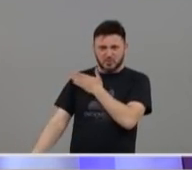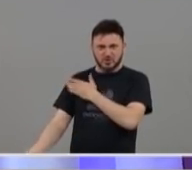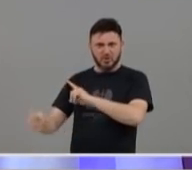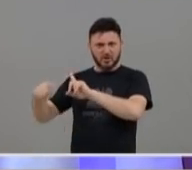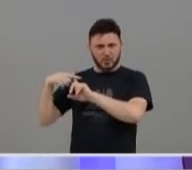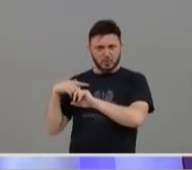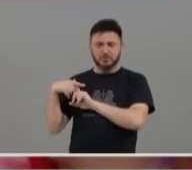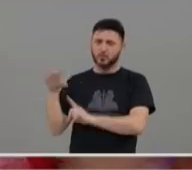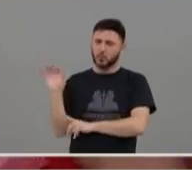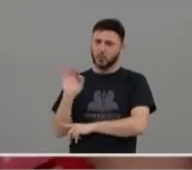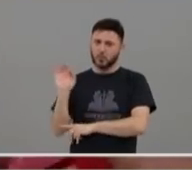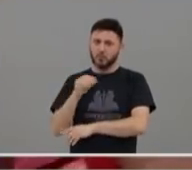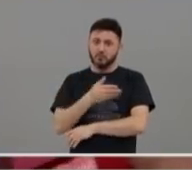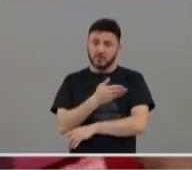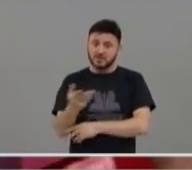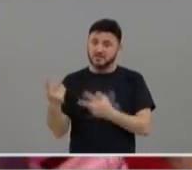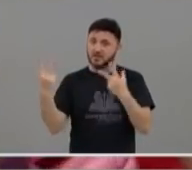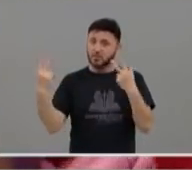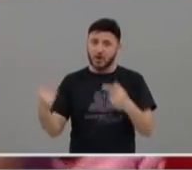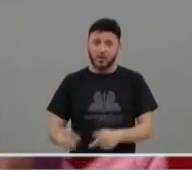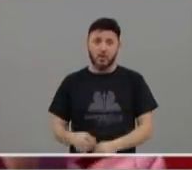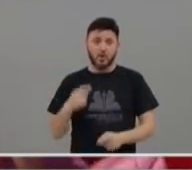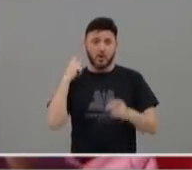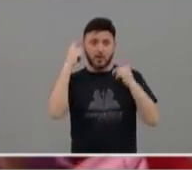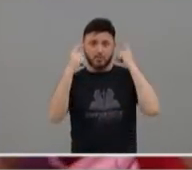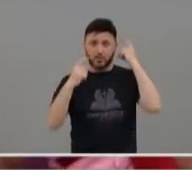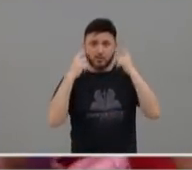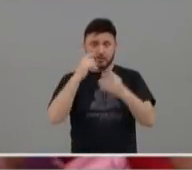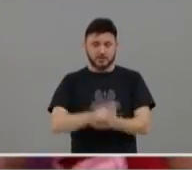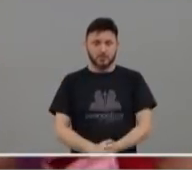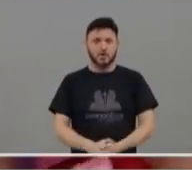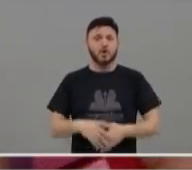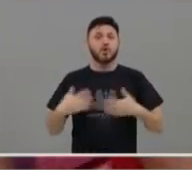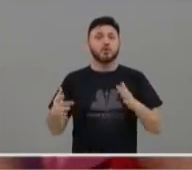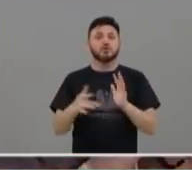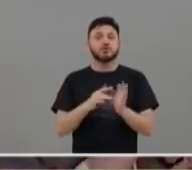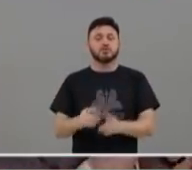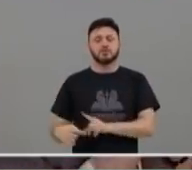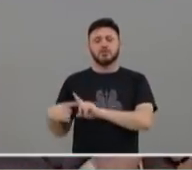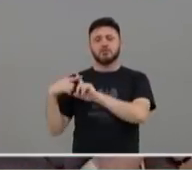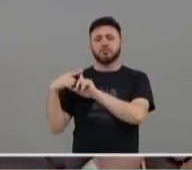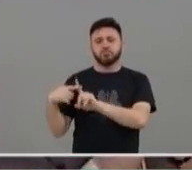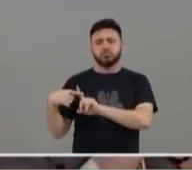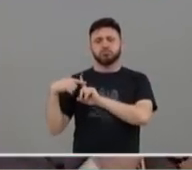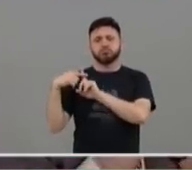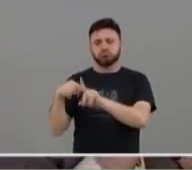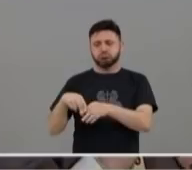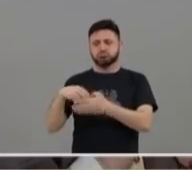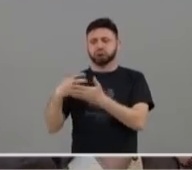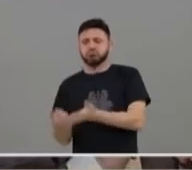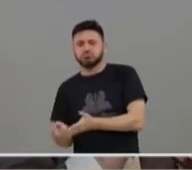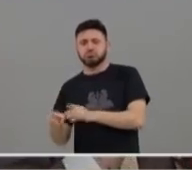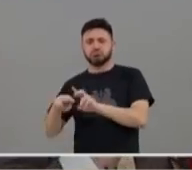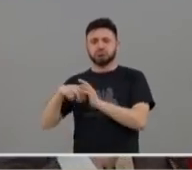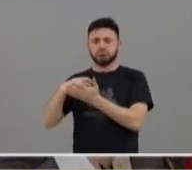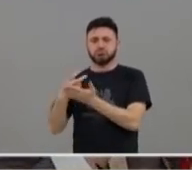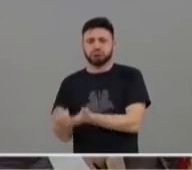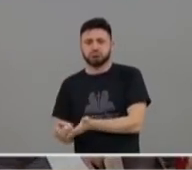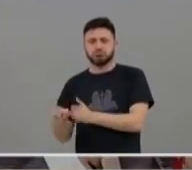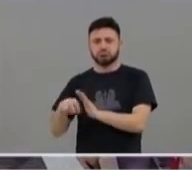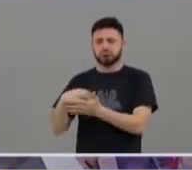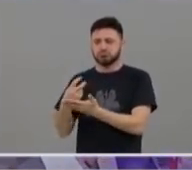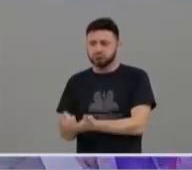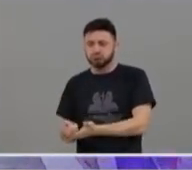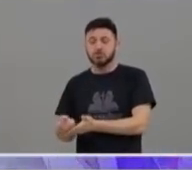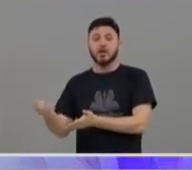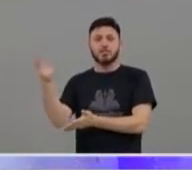suas cruzes. Ele não abandonou a cruz. Quando ele caiu várias vezes, ele levantou mais uma vez.